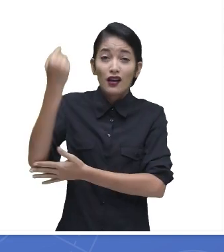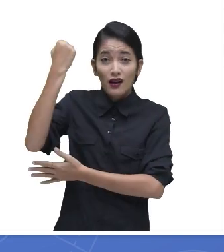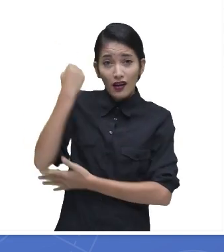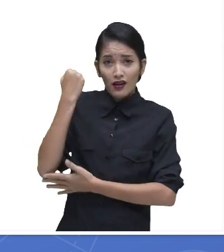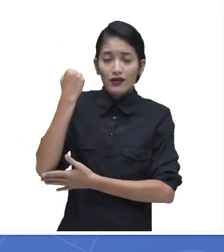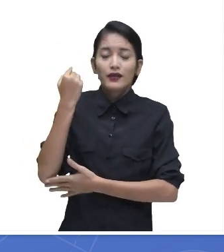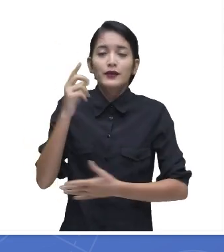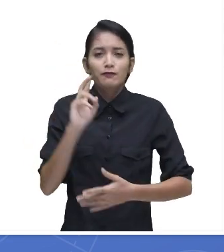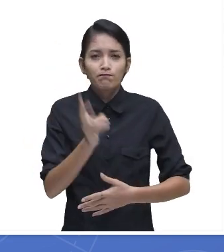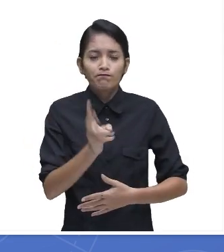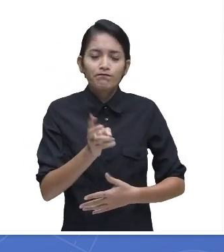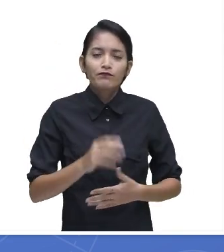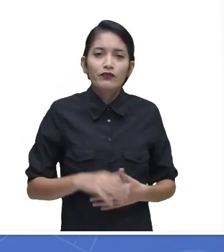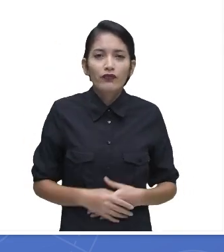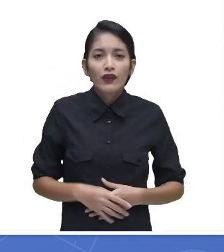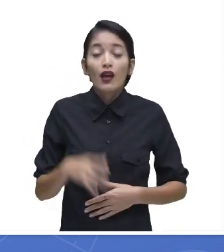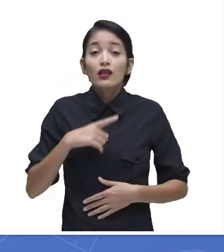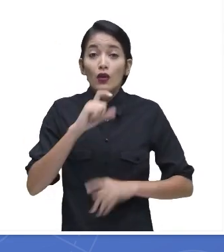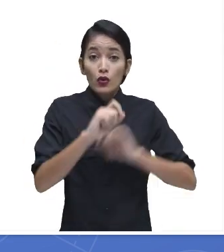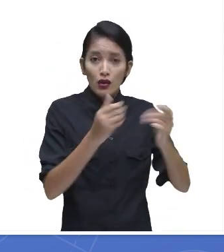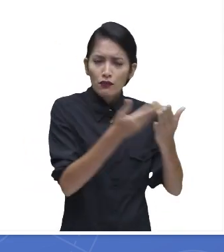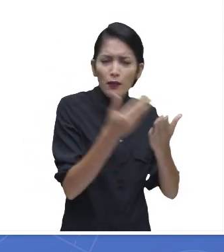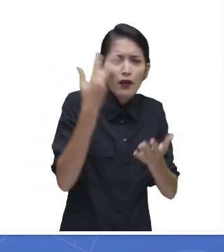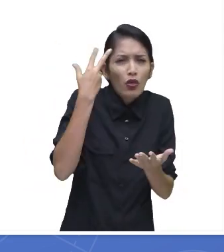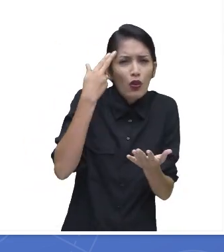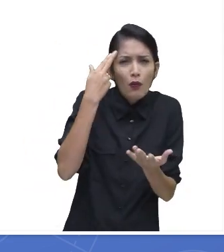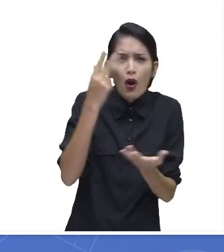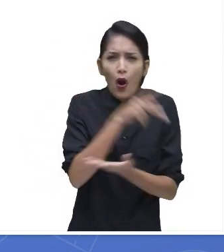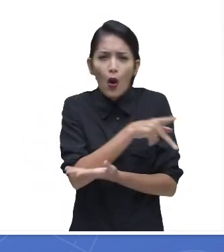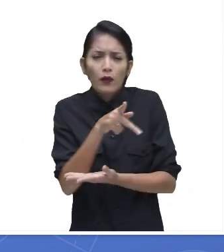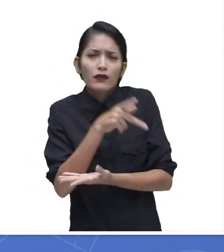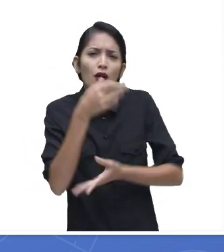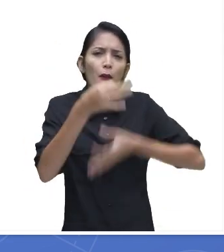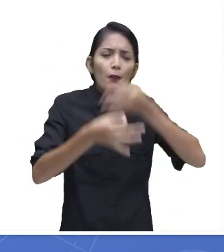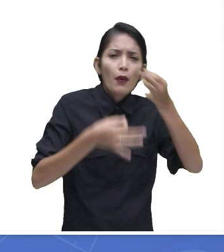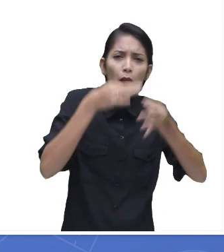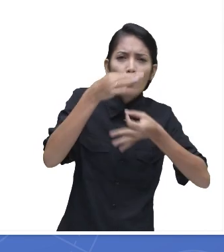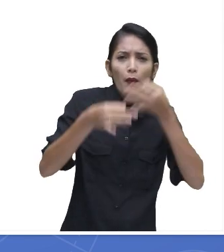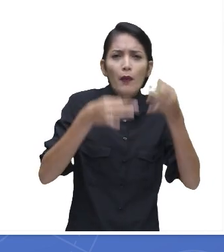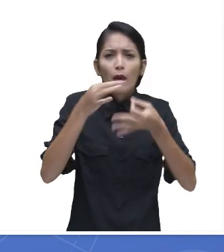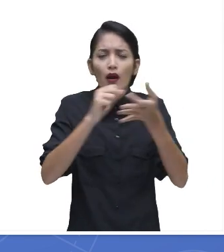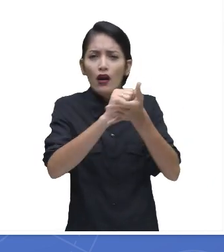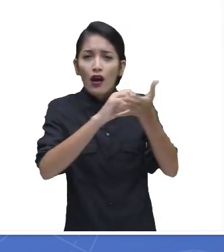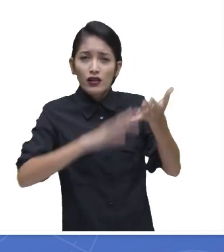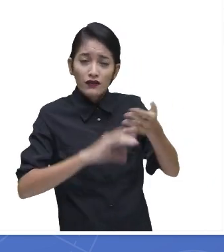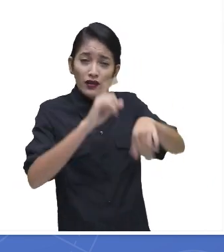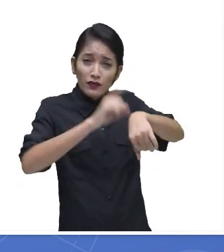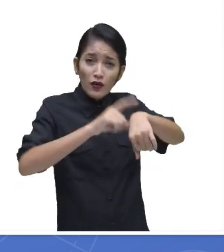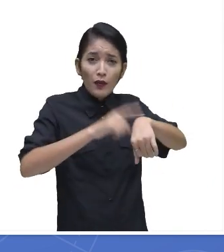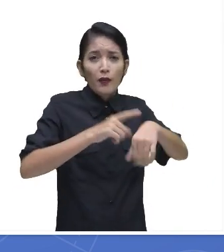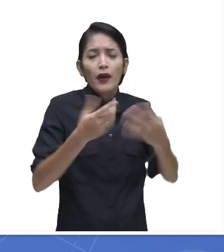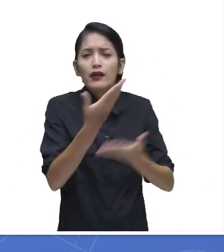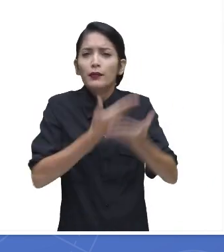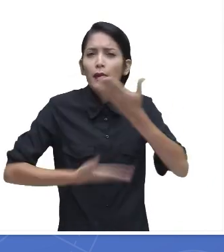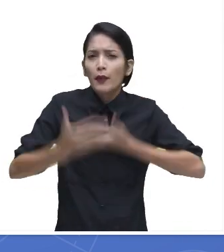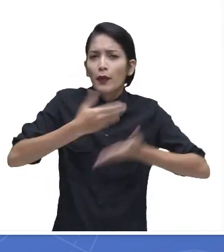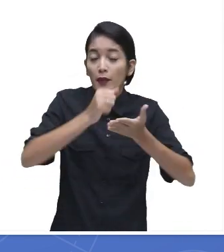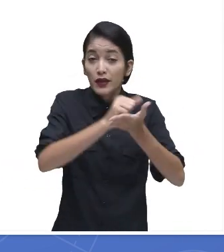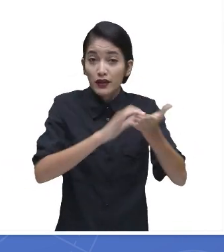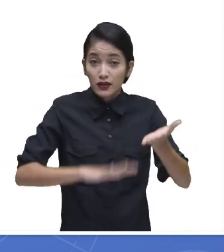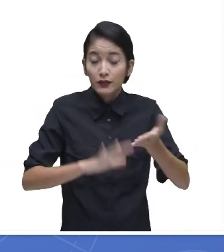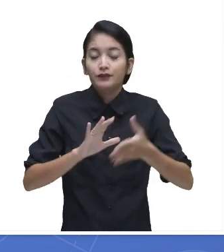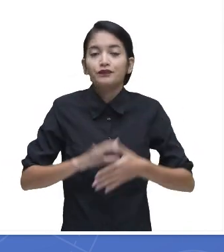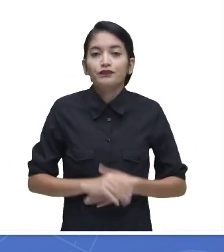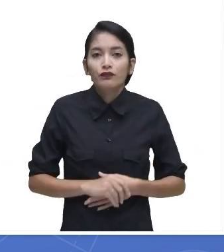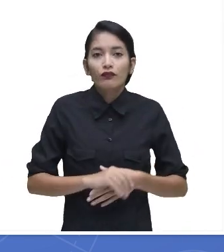forma, ok, pessoal? Temos a aula normal que o professor comenta, as atividades lá na hora com uma interatividade.